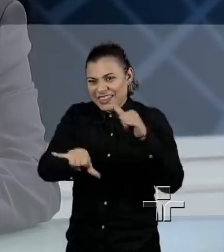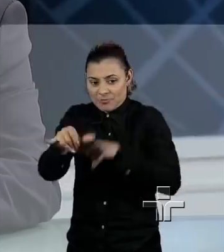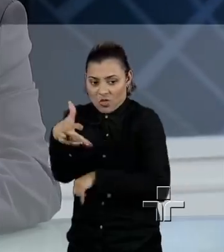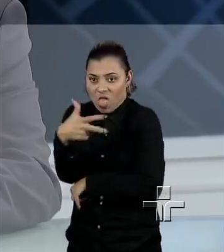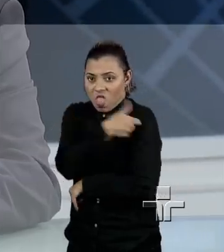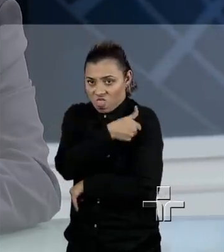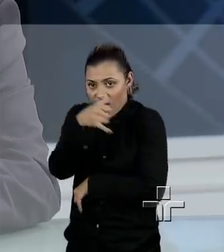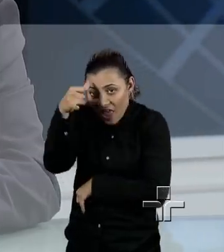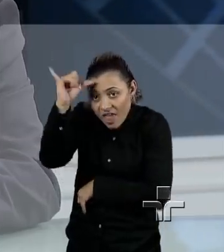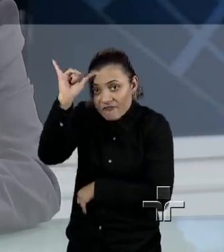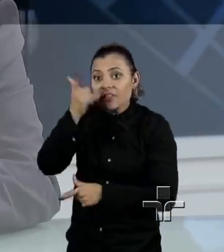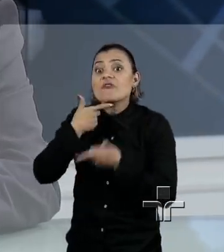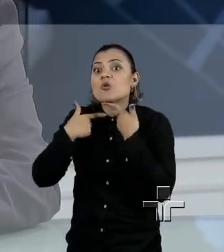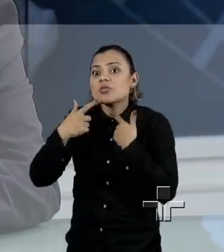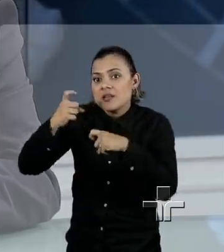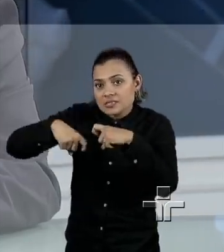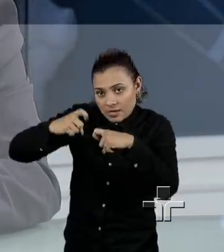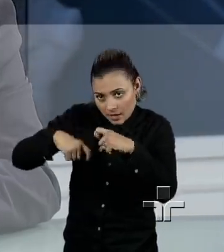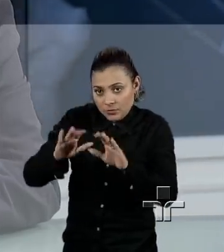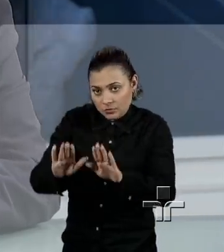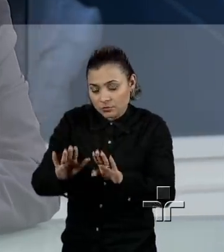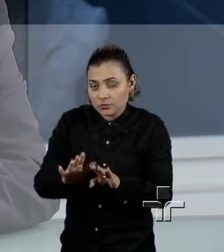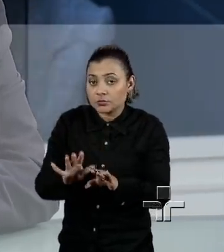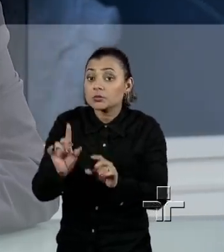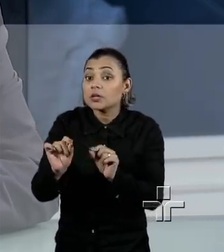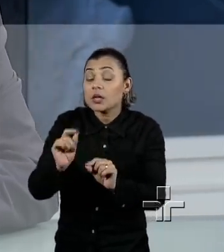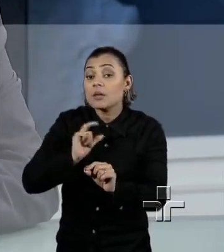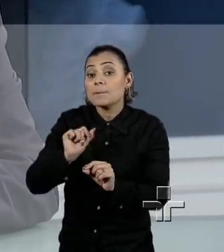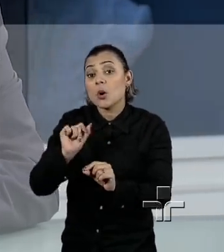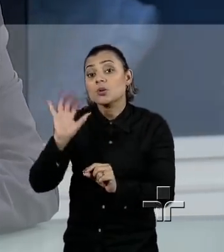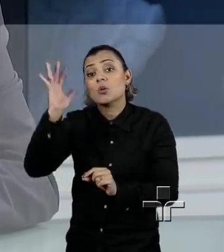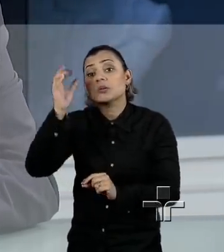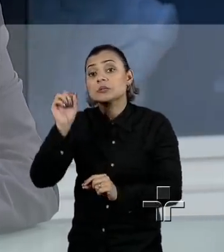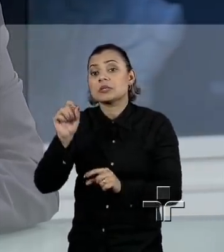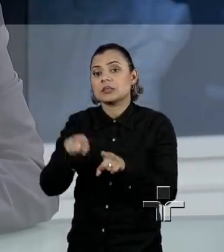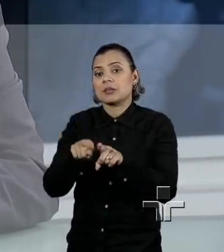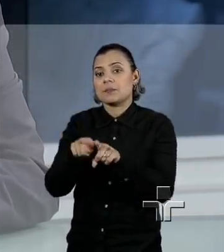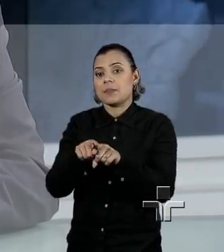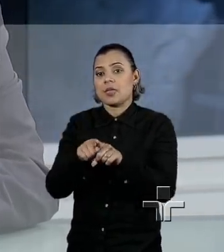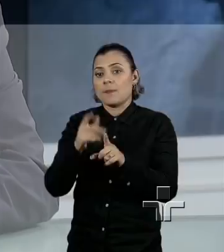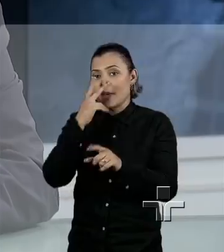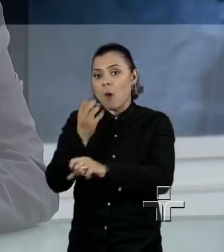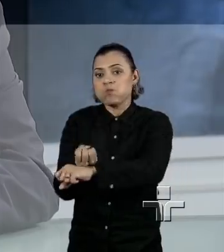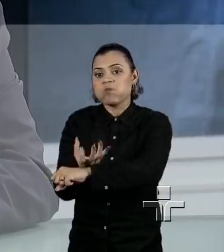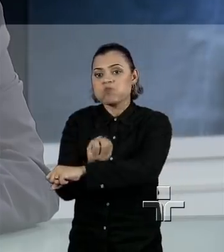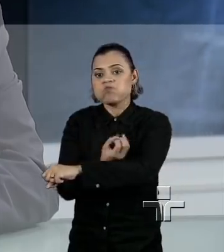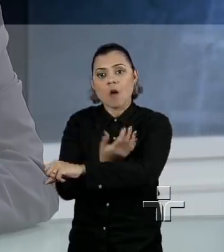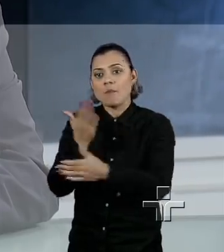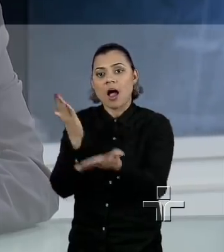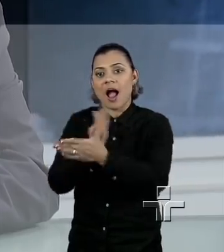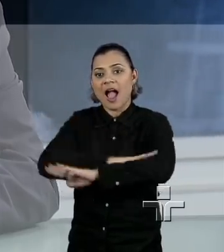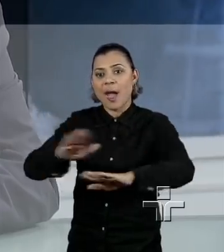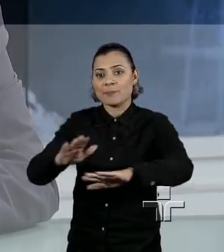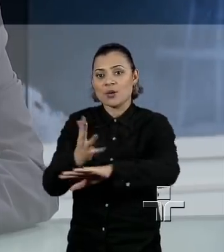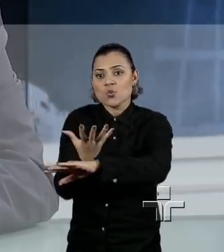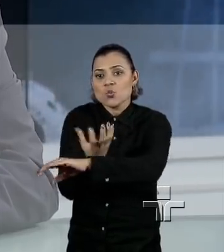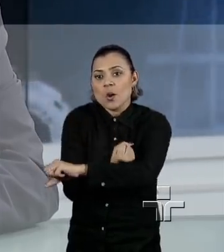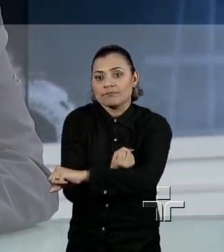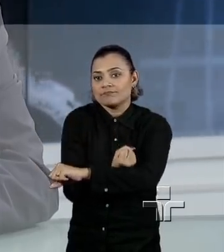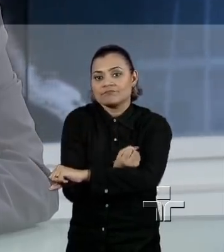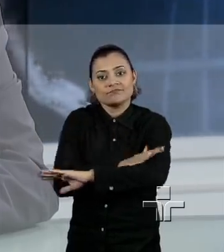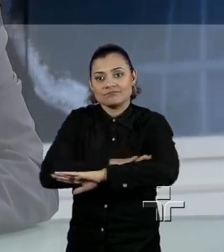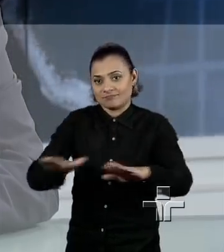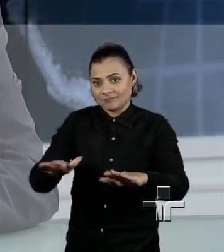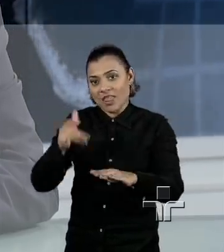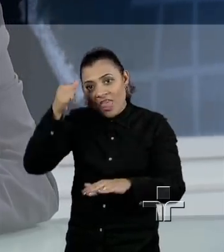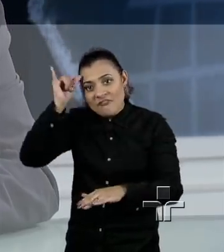ser permanente, né? Você pode fazer uma destruição da produção dos hormônios, ou você pode dar antagonistas de testosterona para o